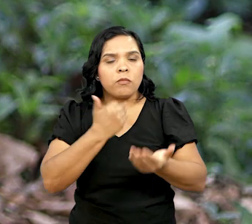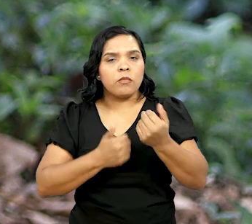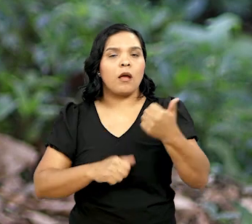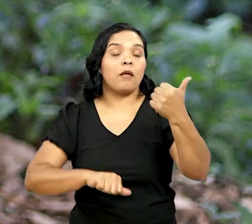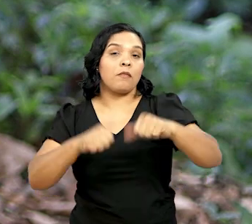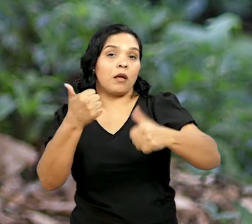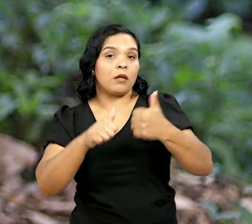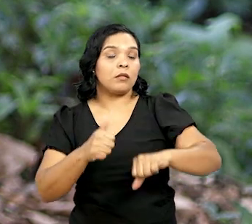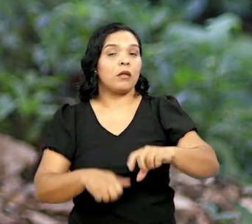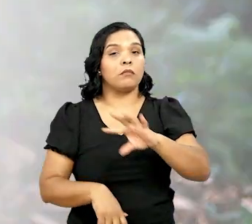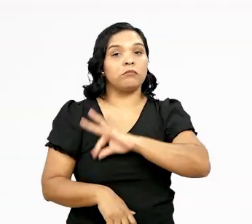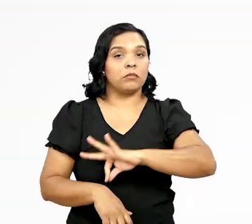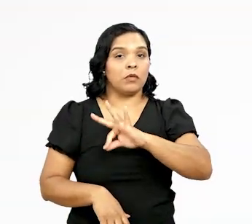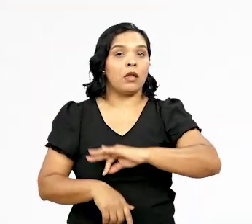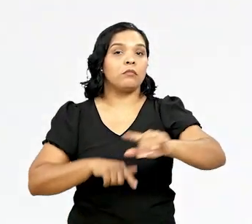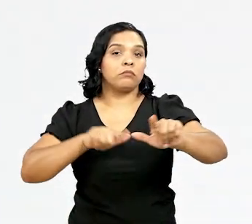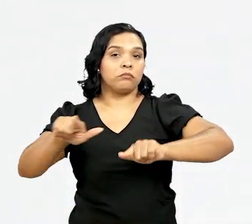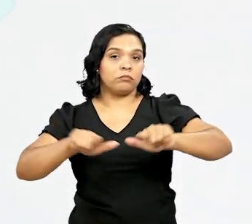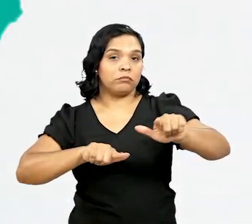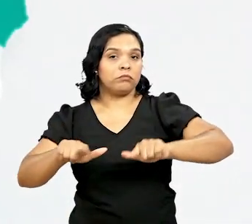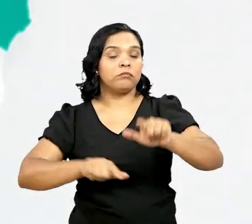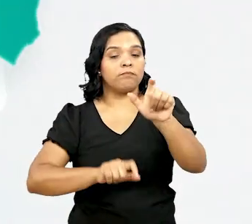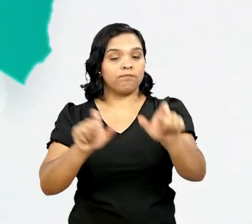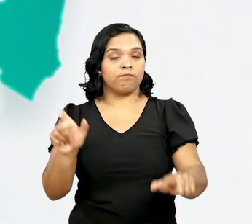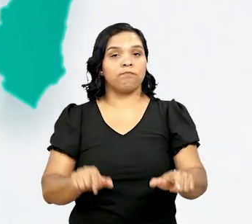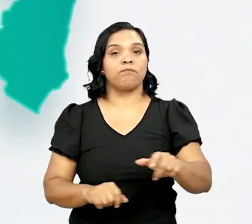trabalhadores. Acompanhe.